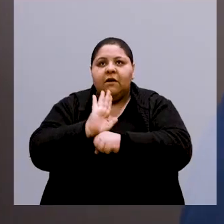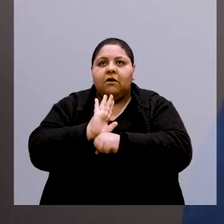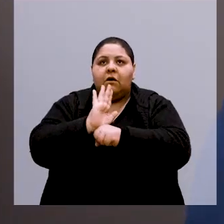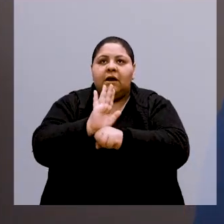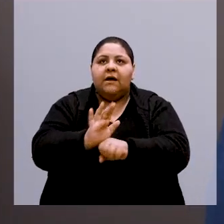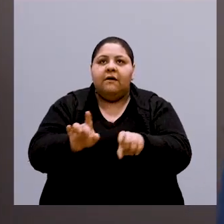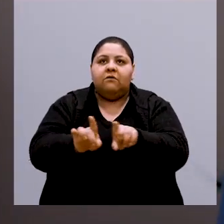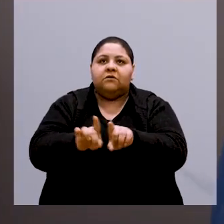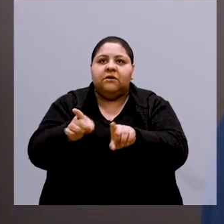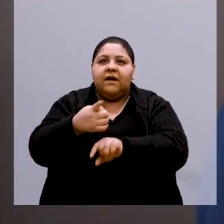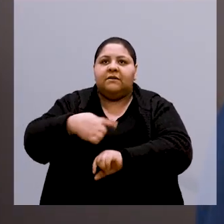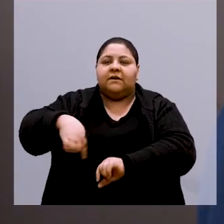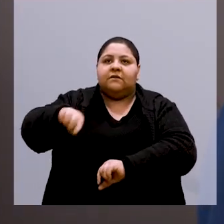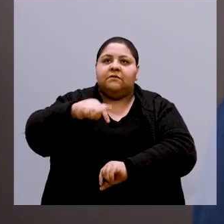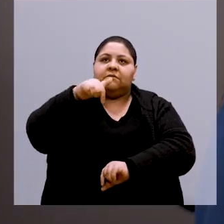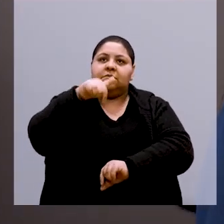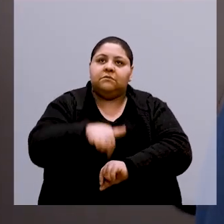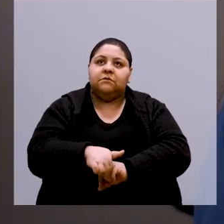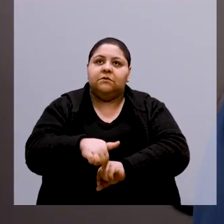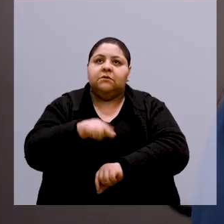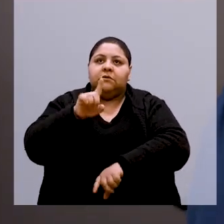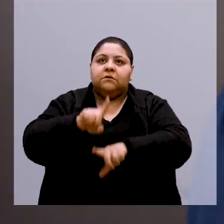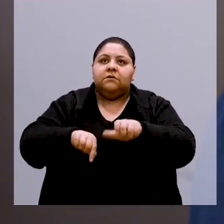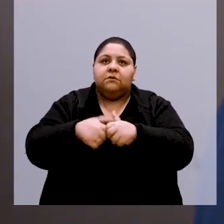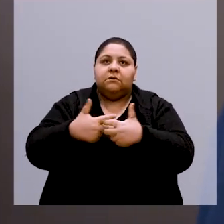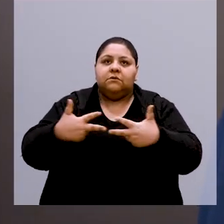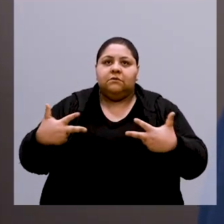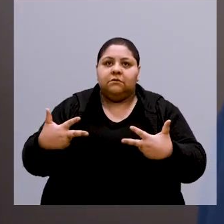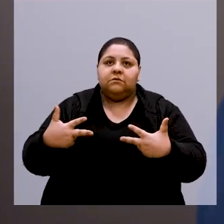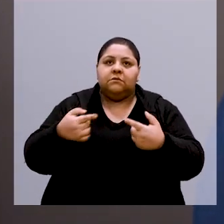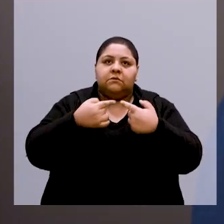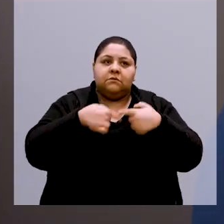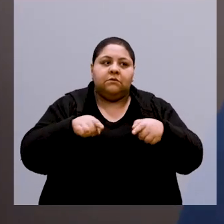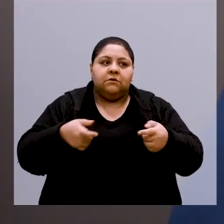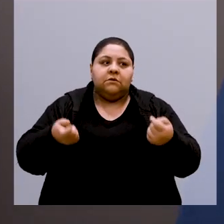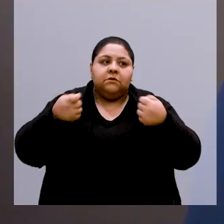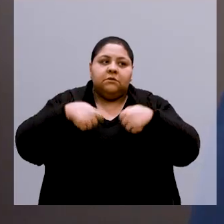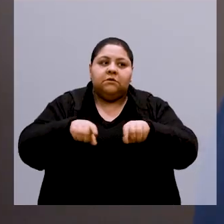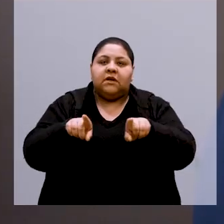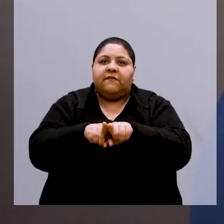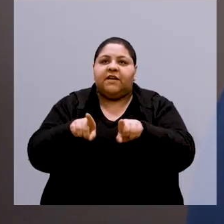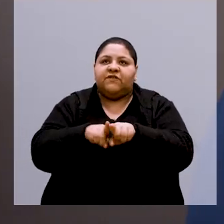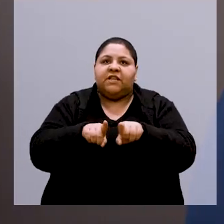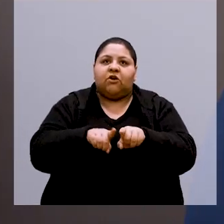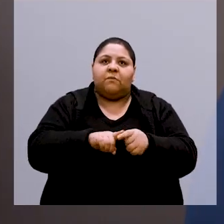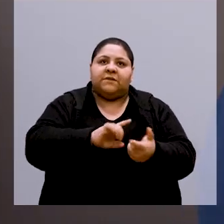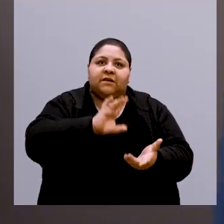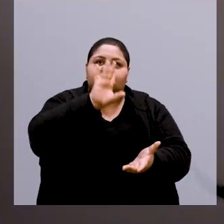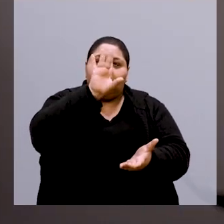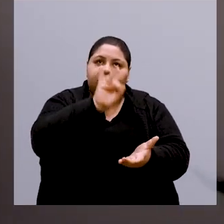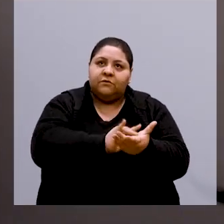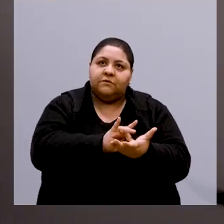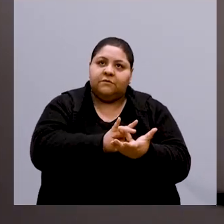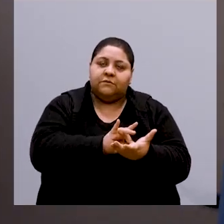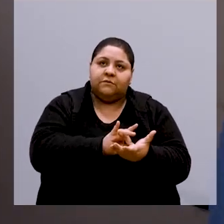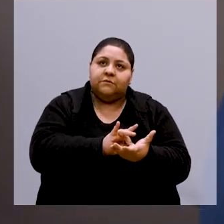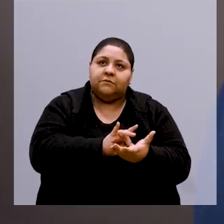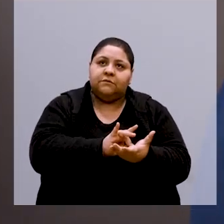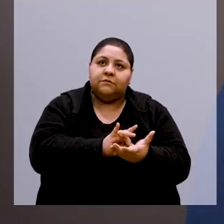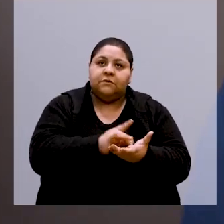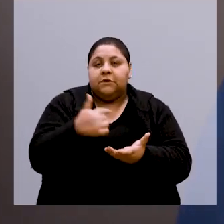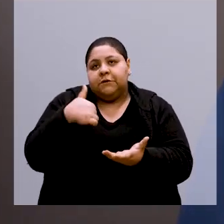se dispôs a trazer recursos para a aquisição dos equipamentos necessários, mas a gente precisava efetivamente colocar ele em